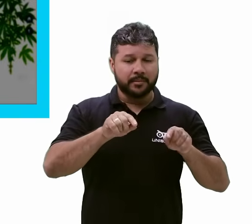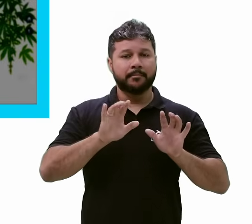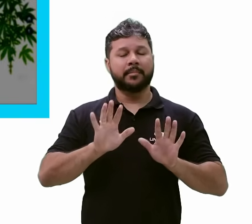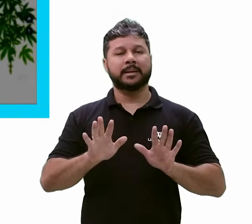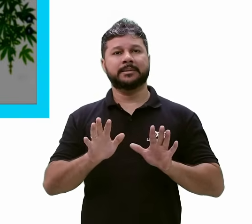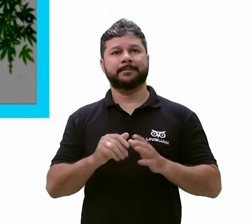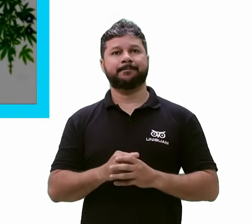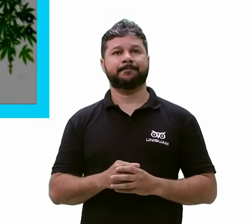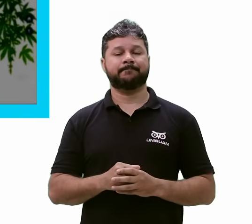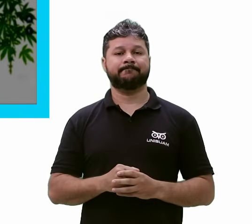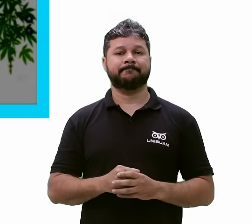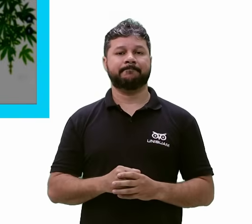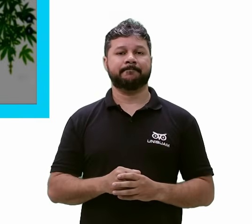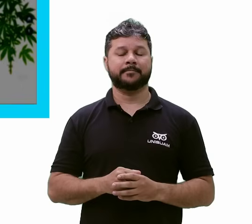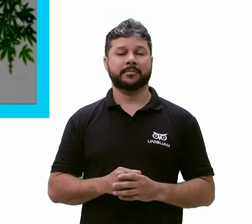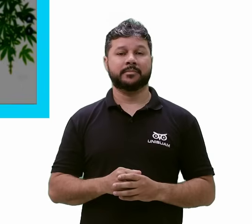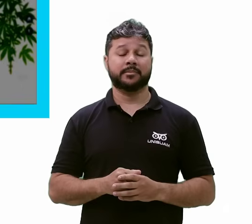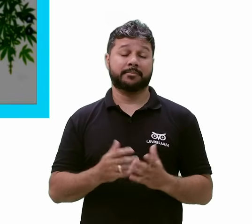Mas,